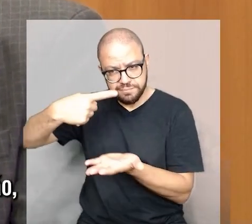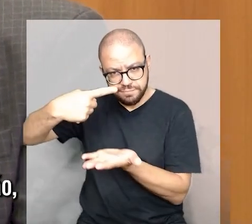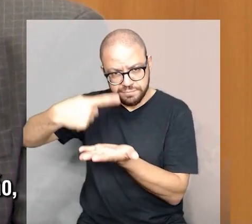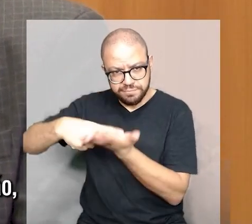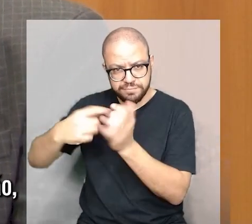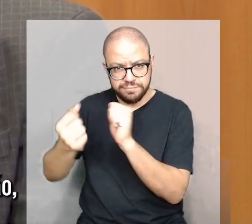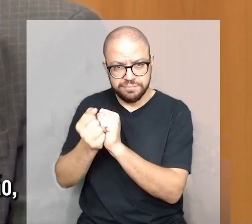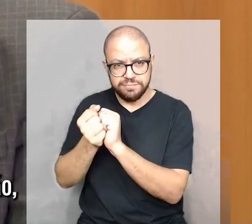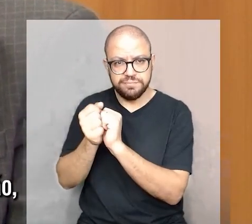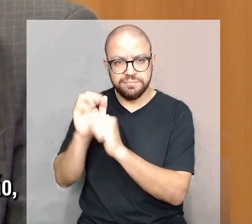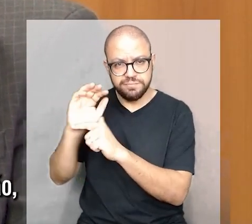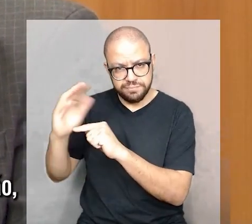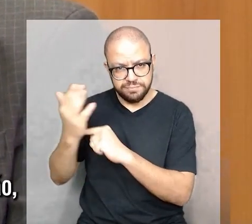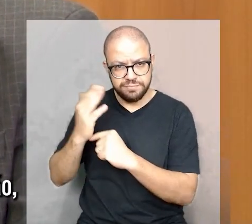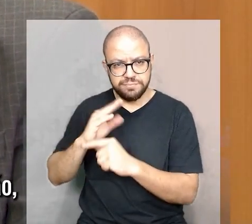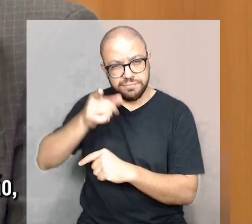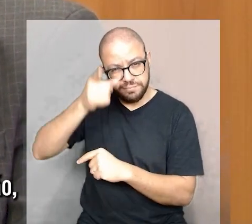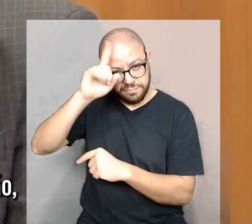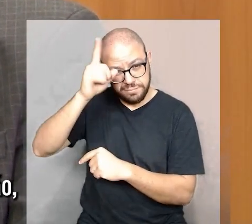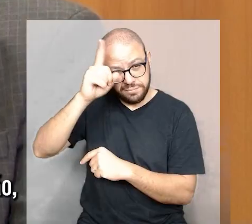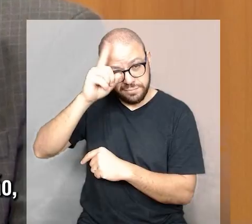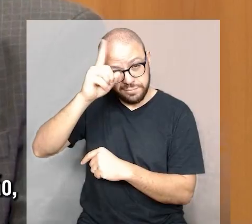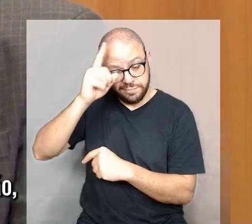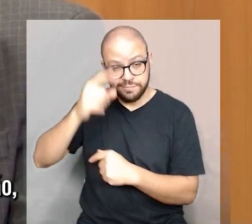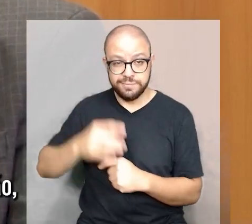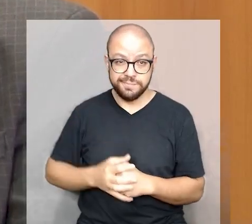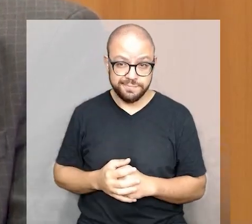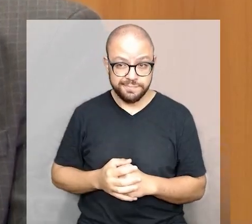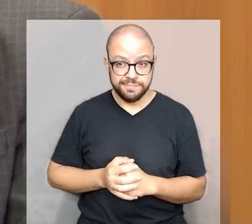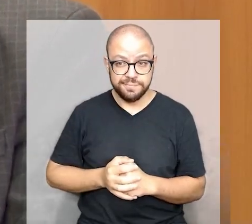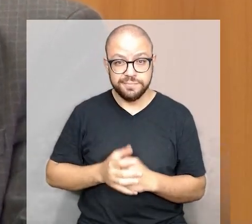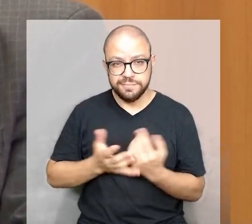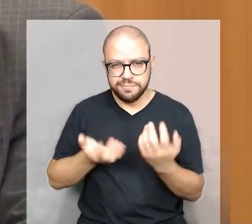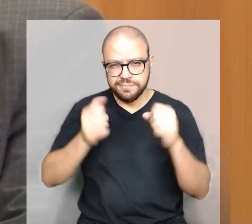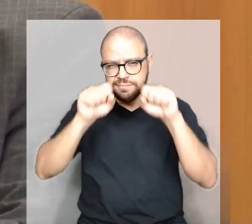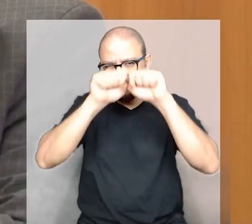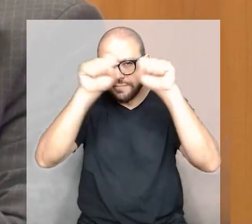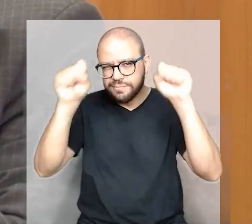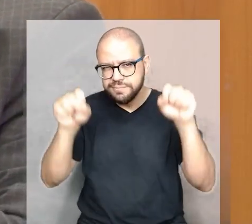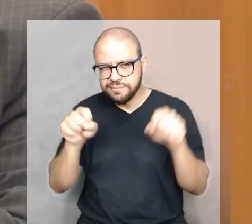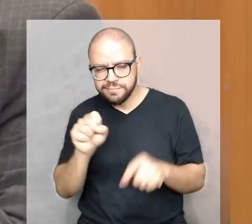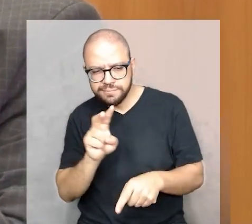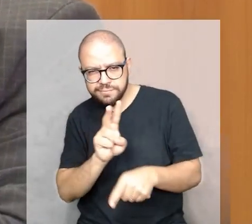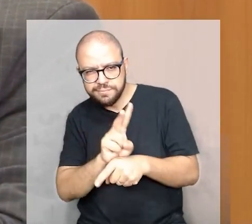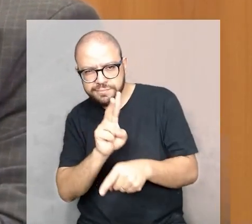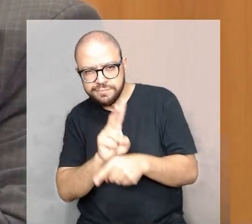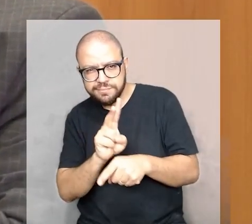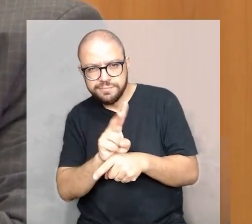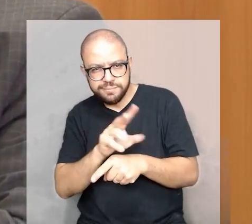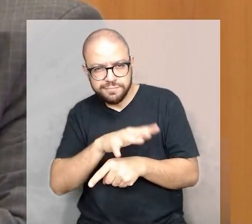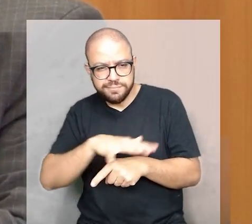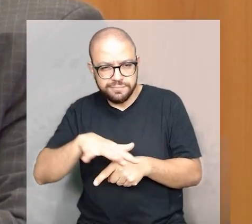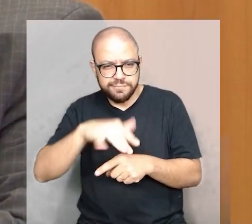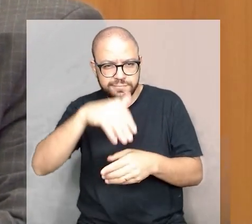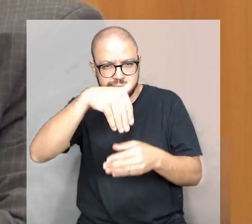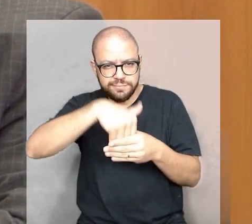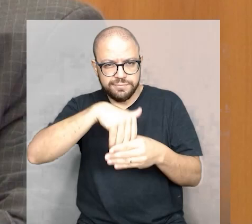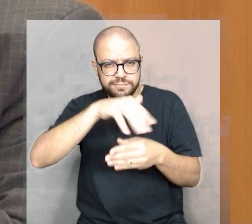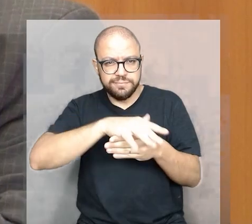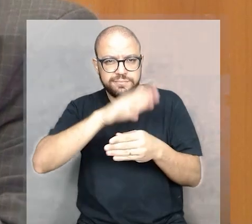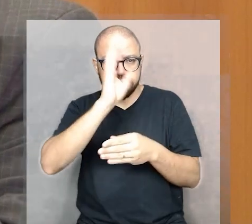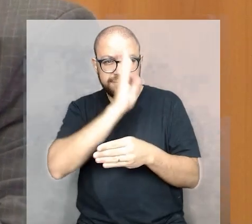bastante, fizemos um acordo com o próprio Tribunal Superior Eleitoral, um acordo técnico de cooperação, e passamos a participar do dia a dia